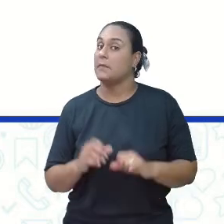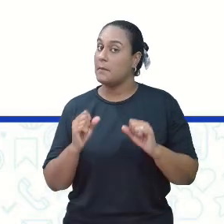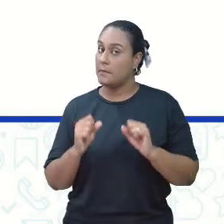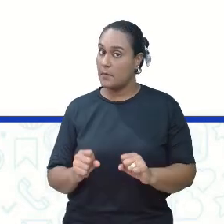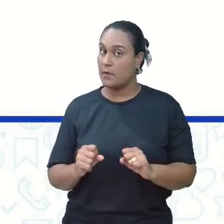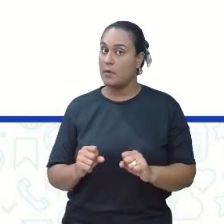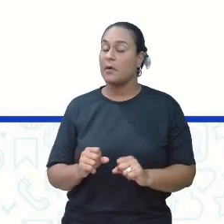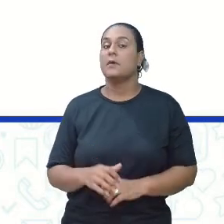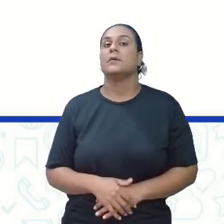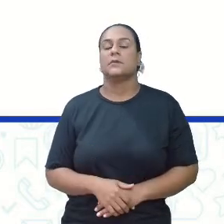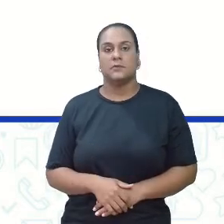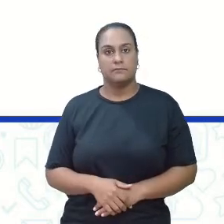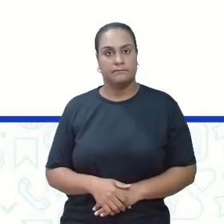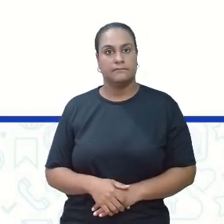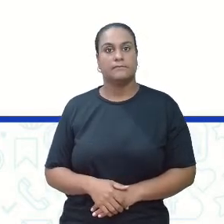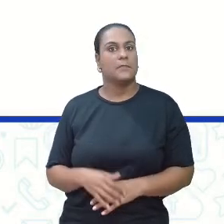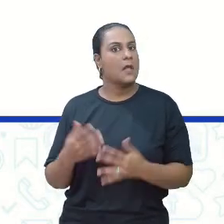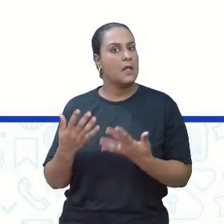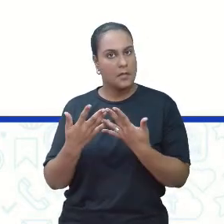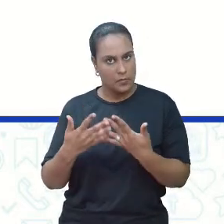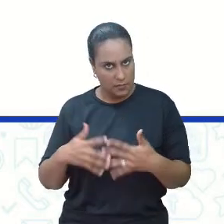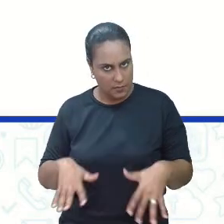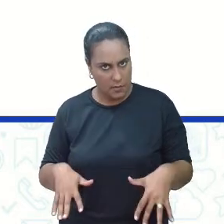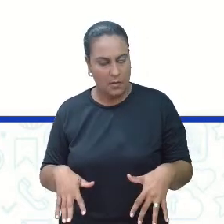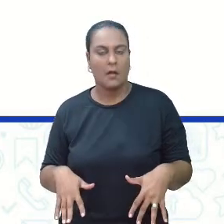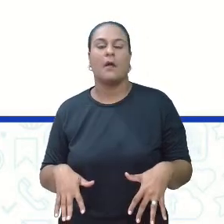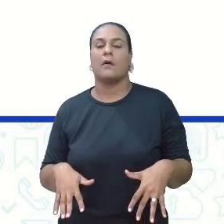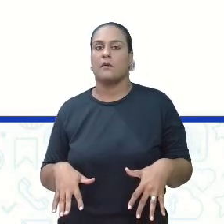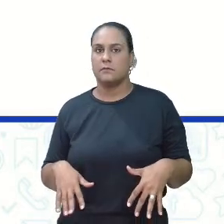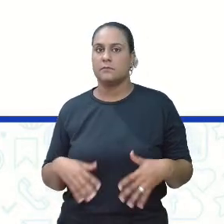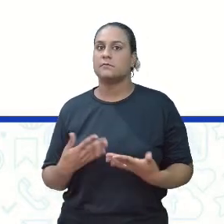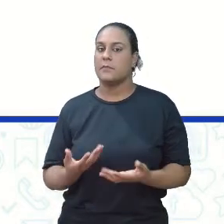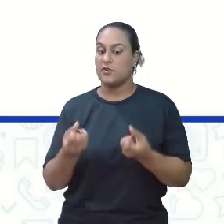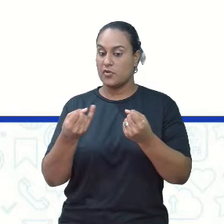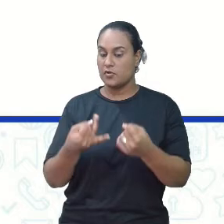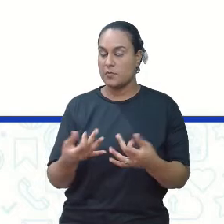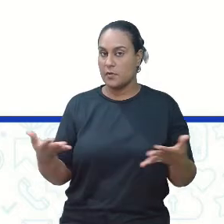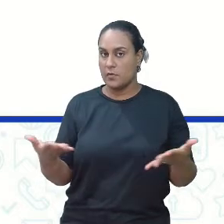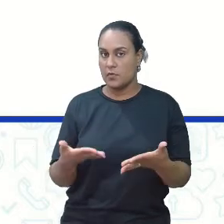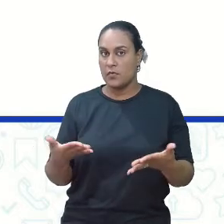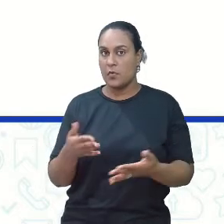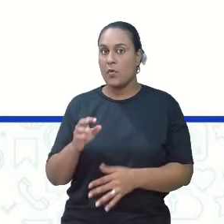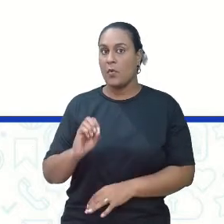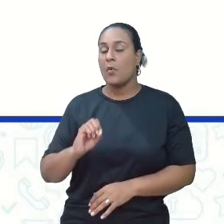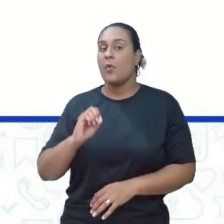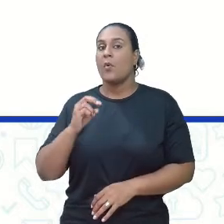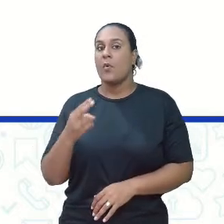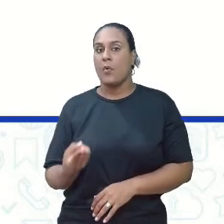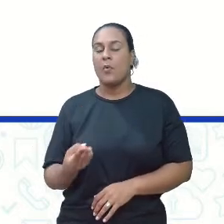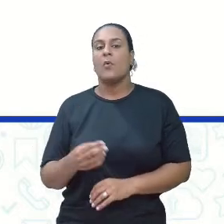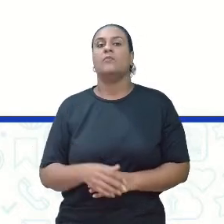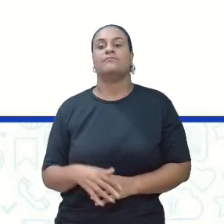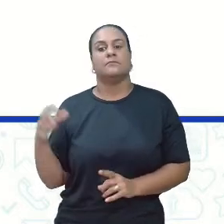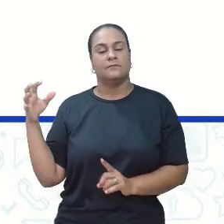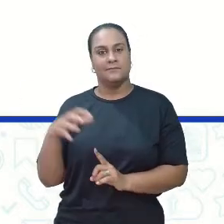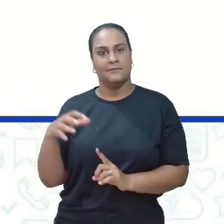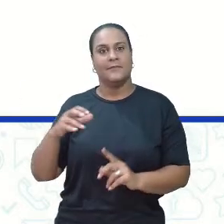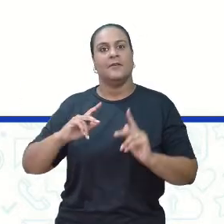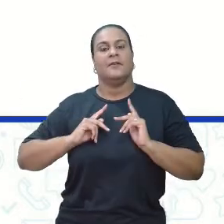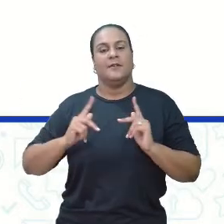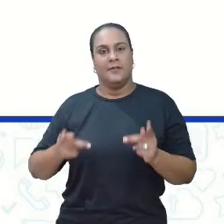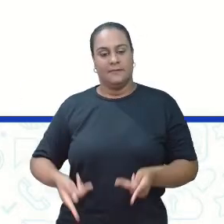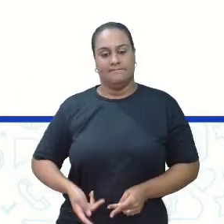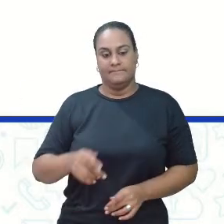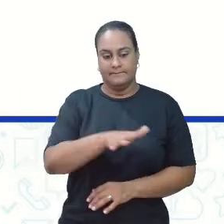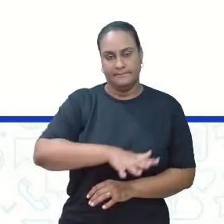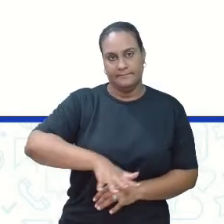ser de causa natural, né, como a gente está frisando aqui, ou pode ser a partir da intervenção humana naquele